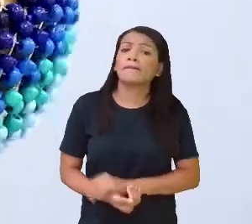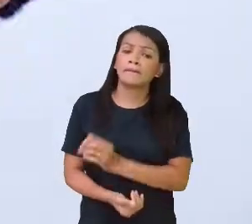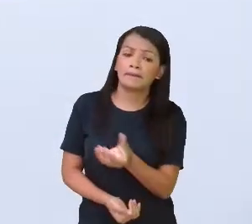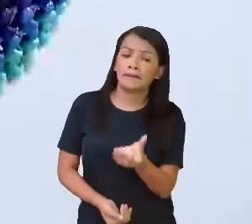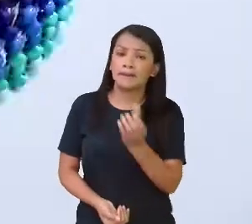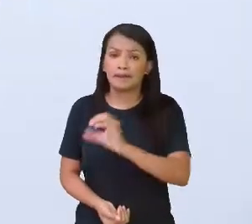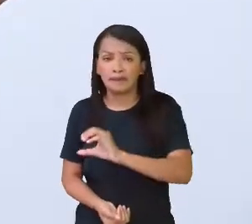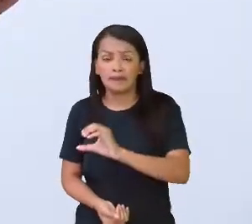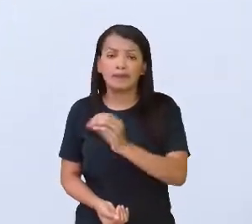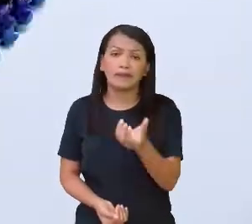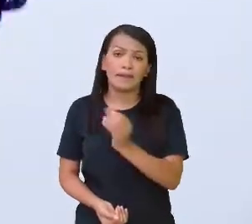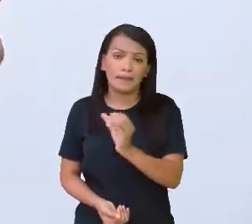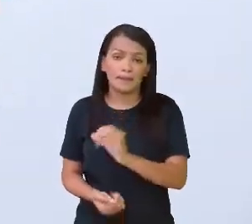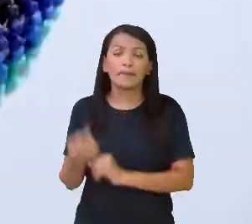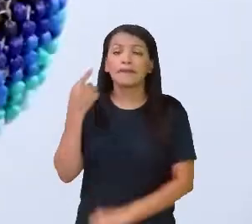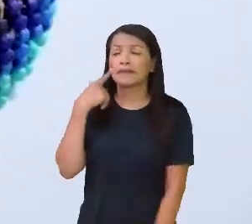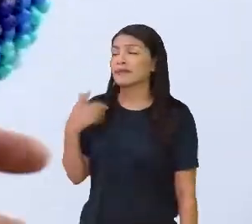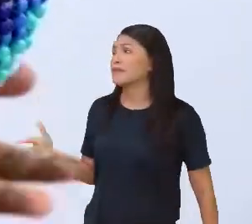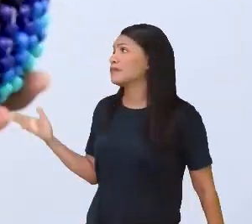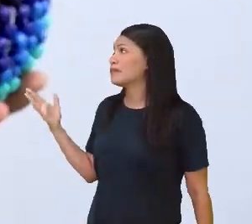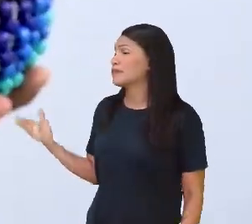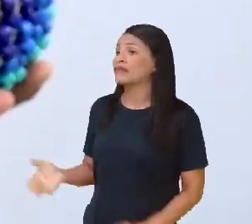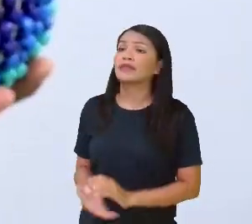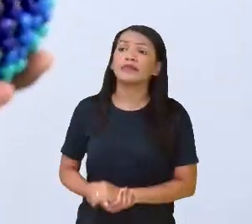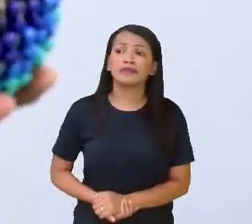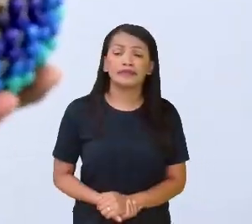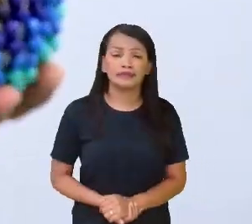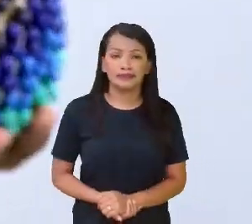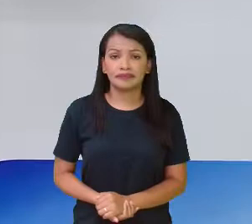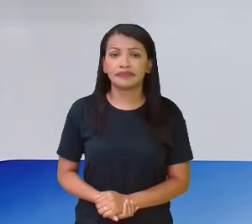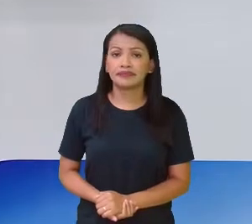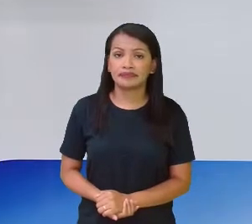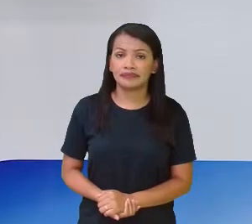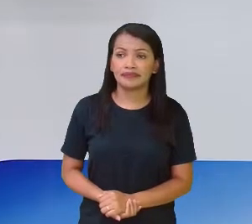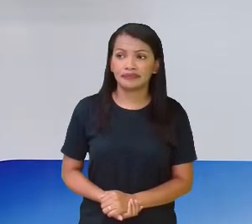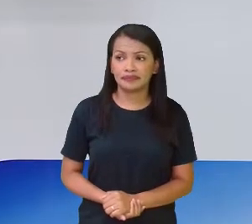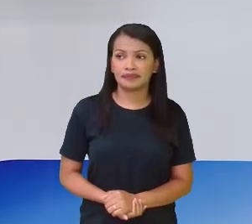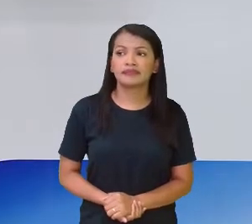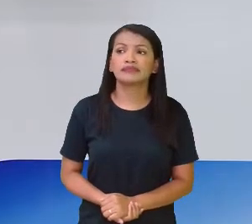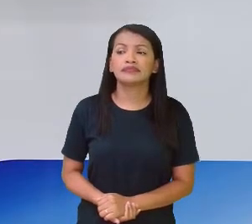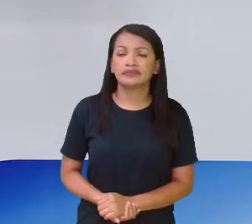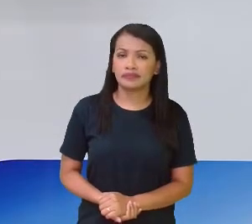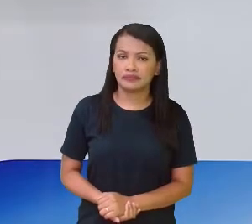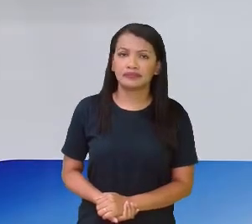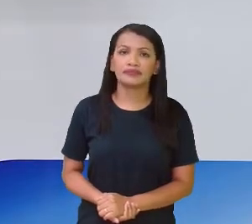tatatá. Piuí tatatá. E aqui a mão embaixo vai apoiando.